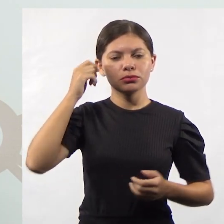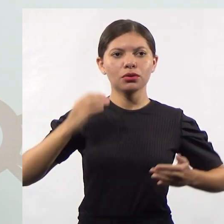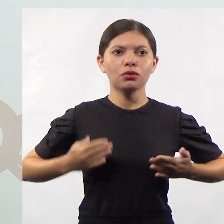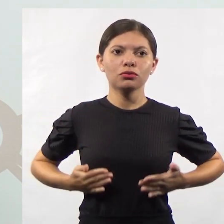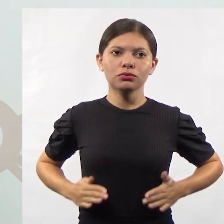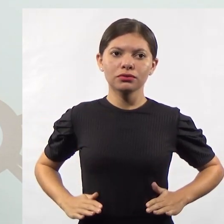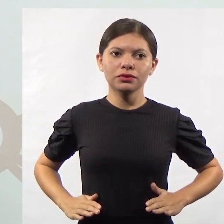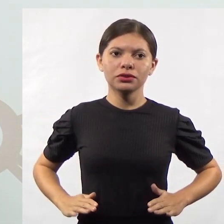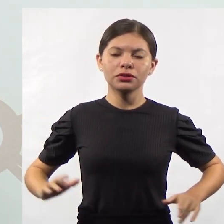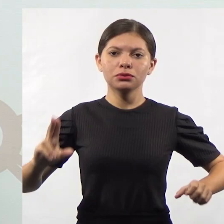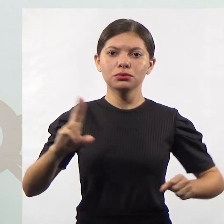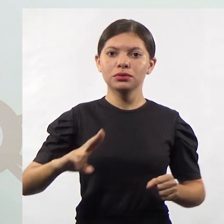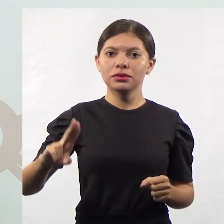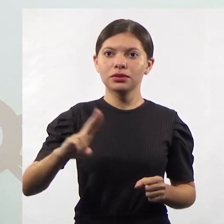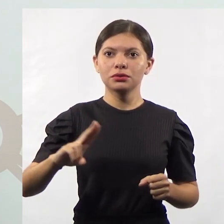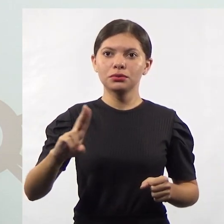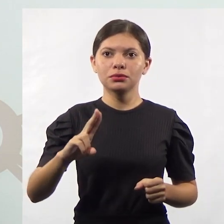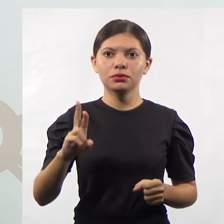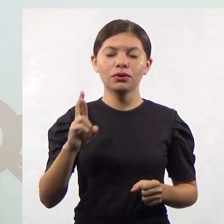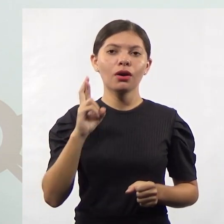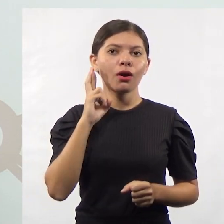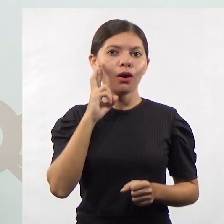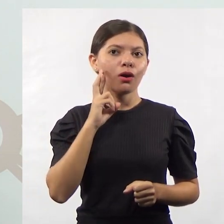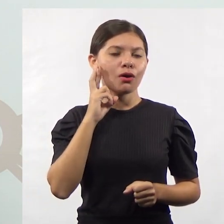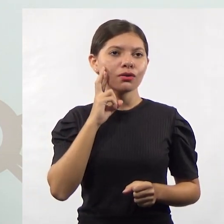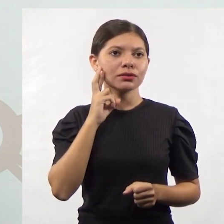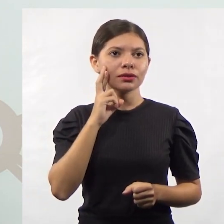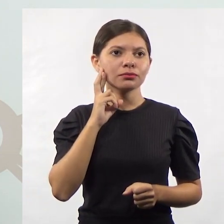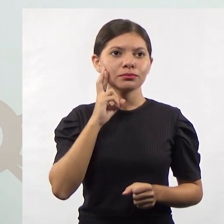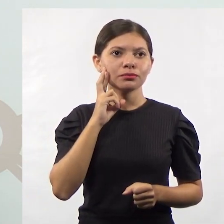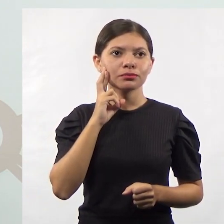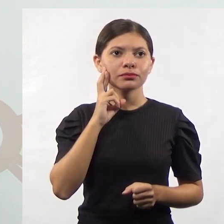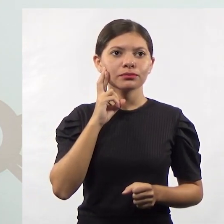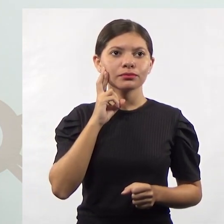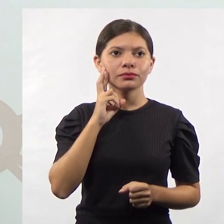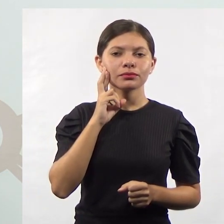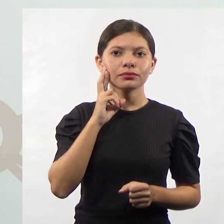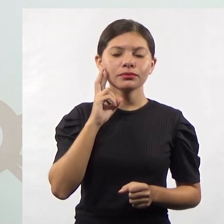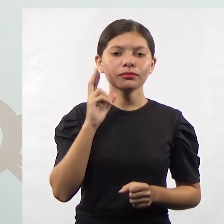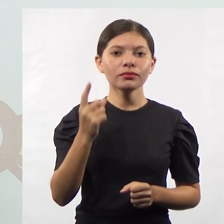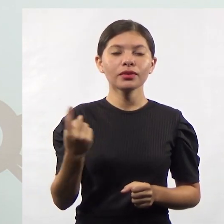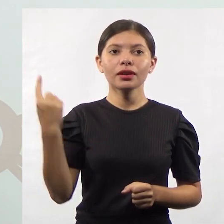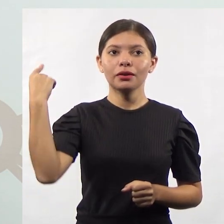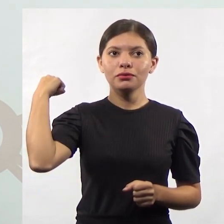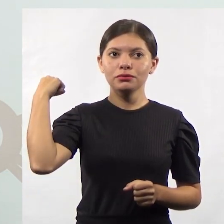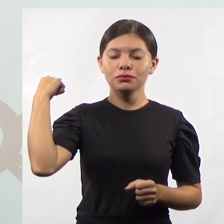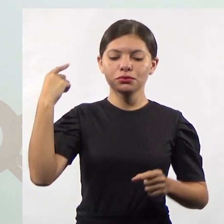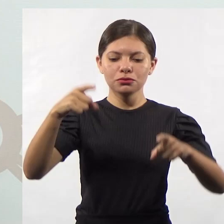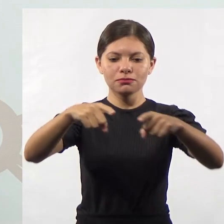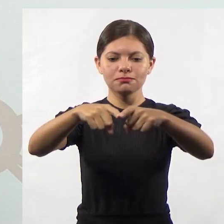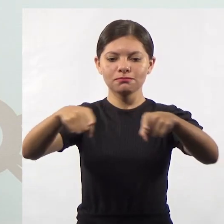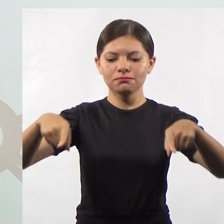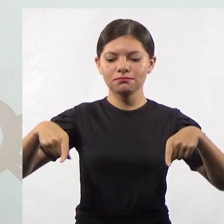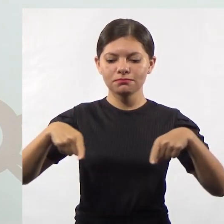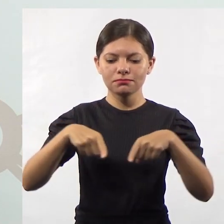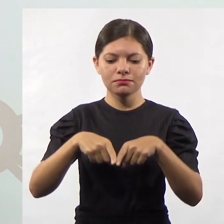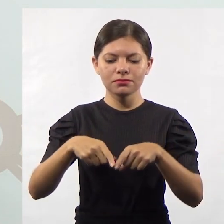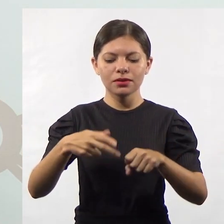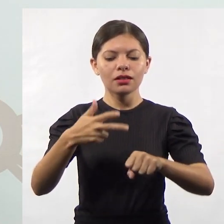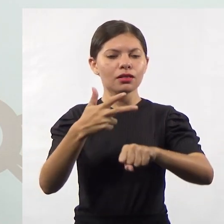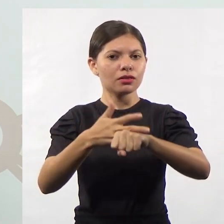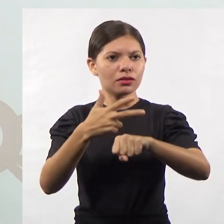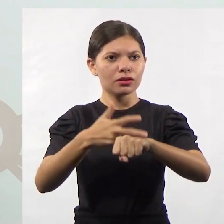trajando um vestido com tons rosas, florais, tropicais. Ao fundo está a plotagem dos